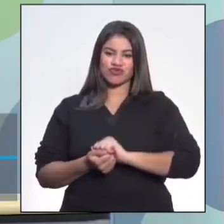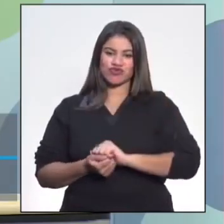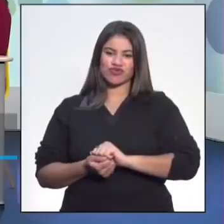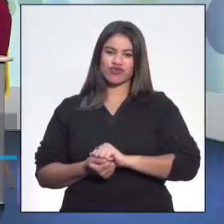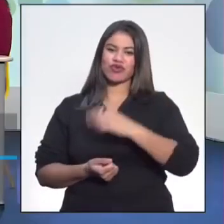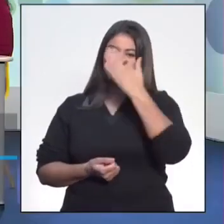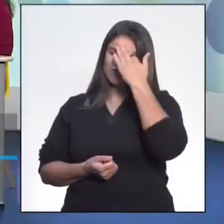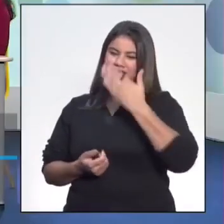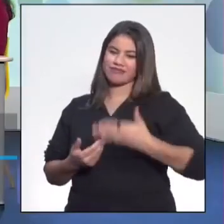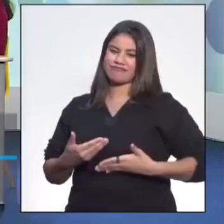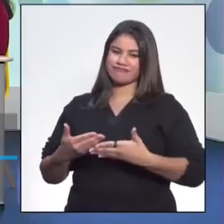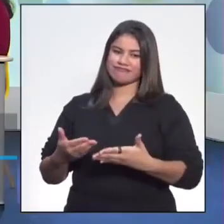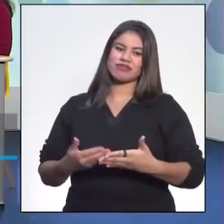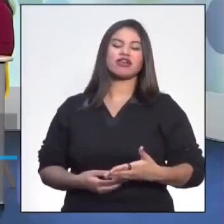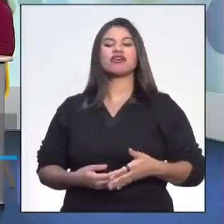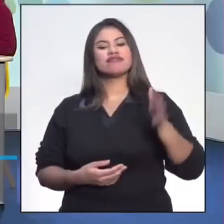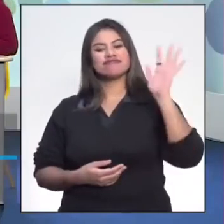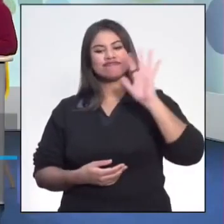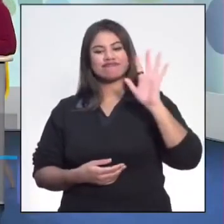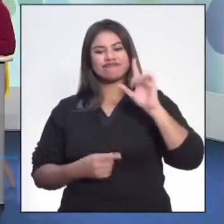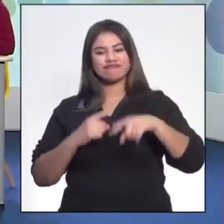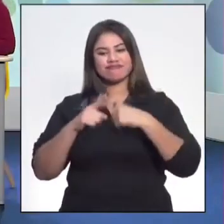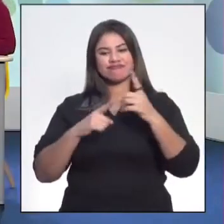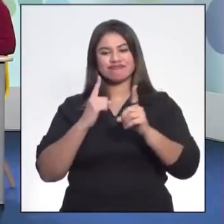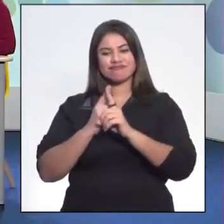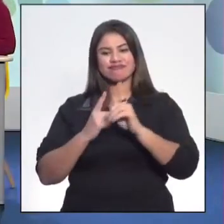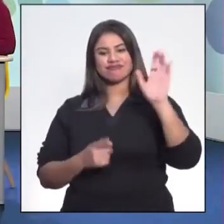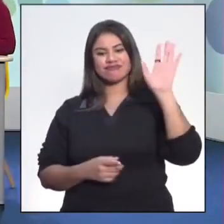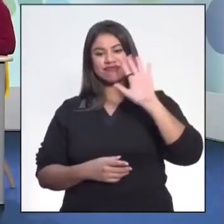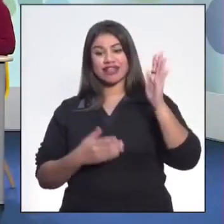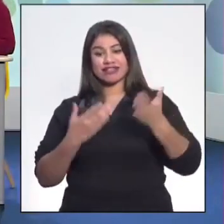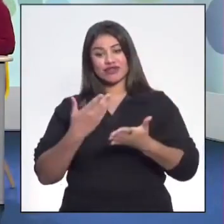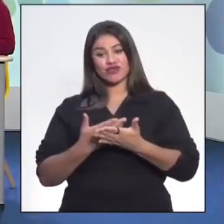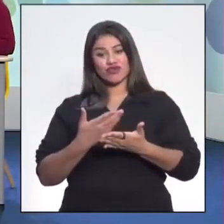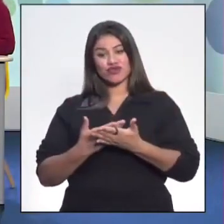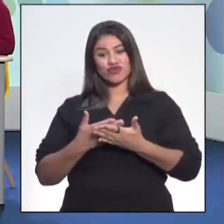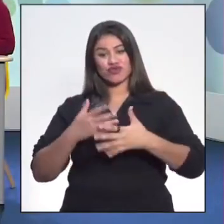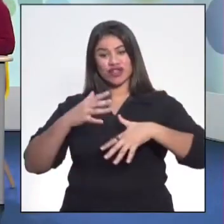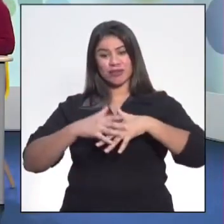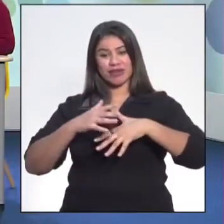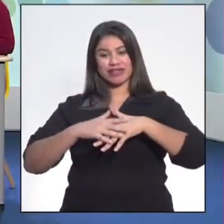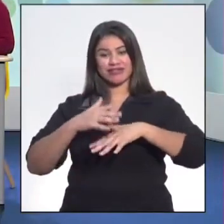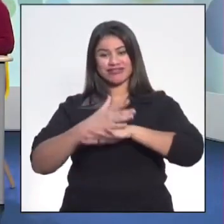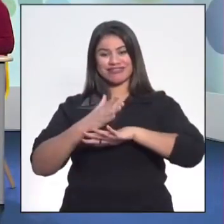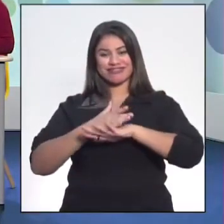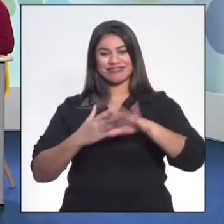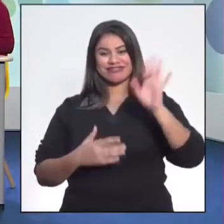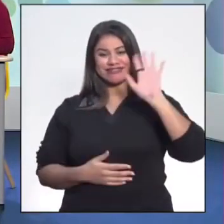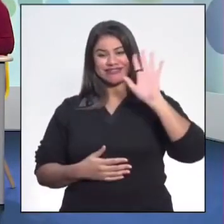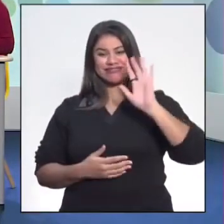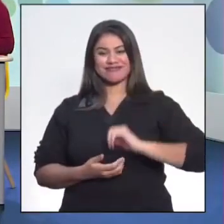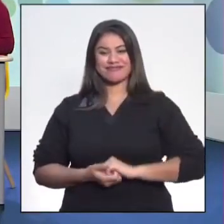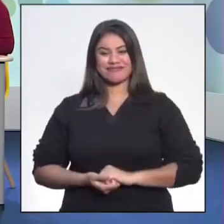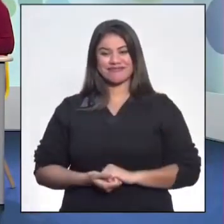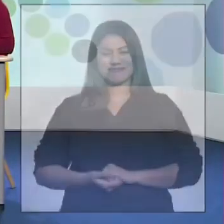Obrigada, professora. Obrigada, até a próxima aula, gente. Tchau. Estudem, hein? Matemática é prática. Tchau, tchau.